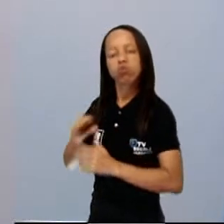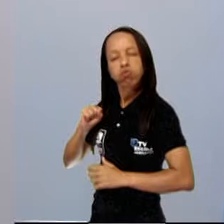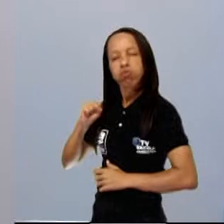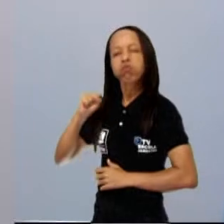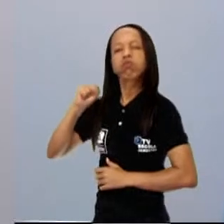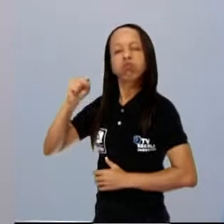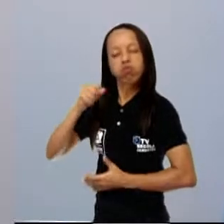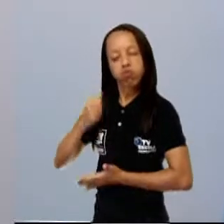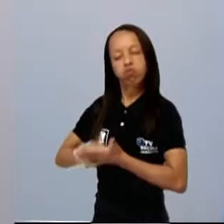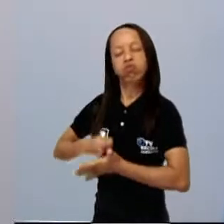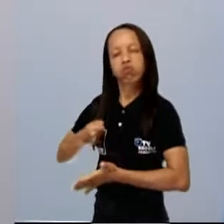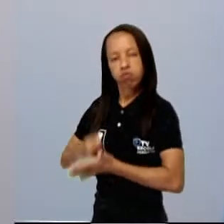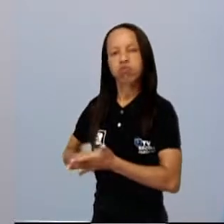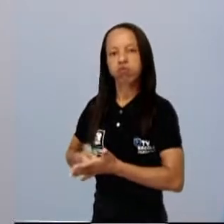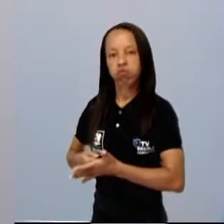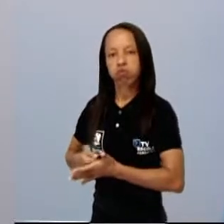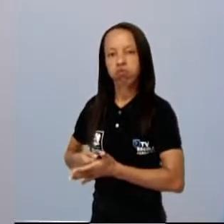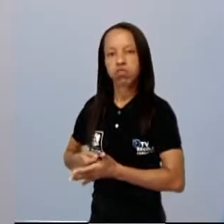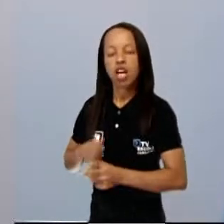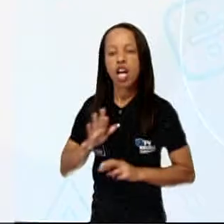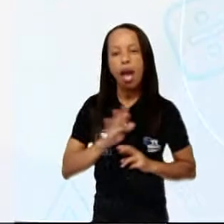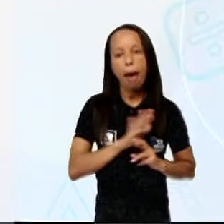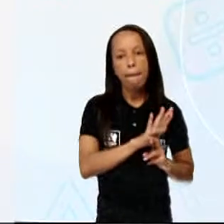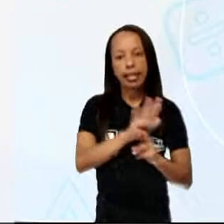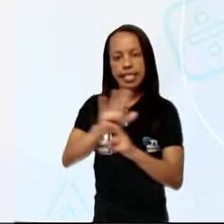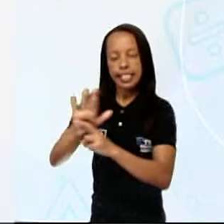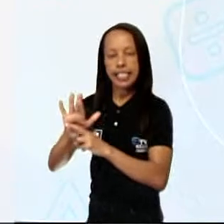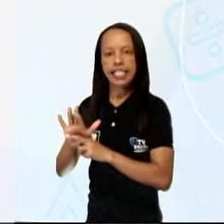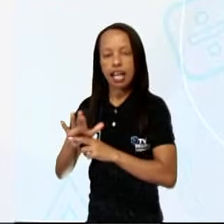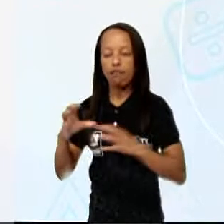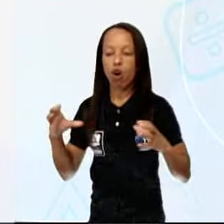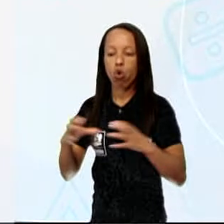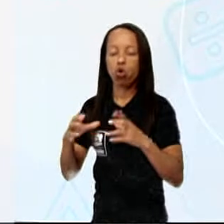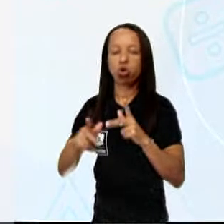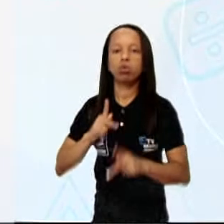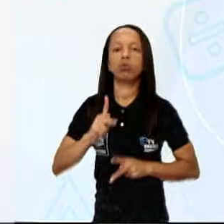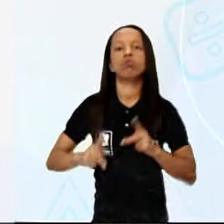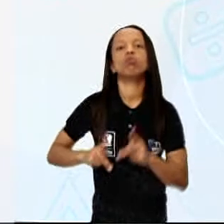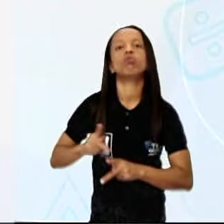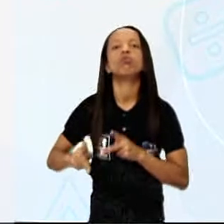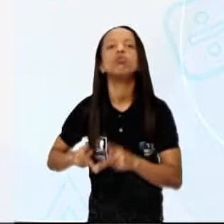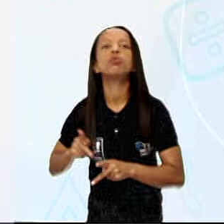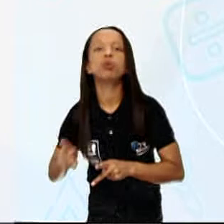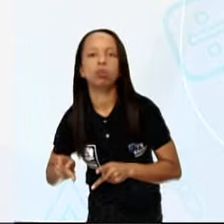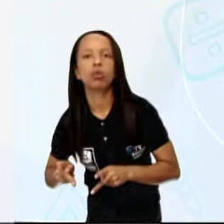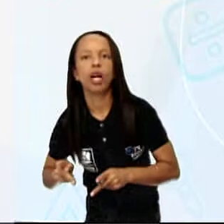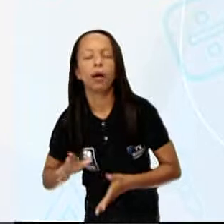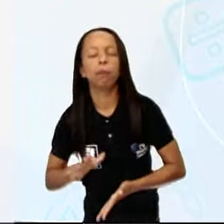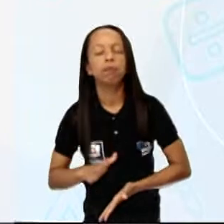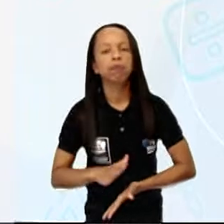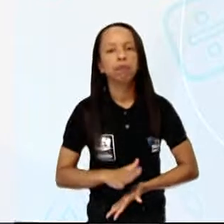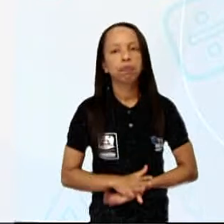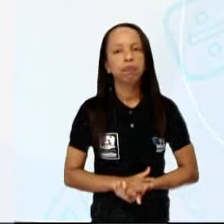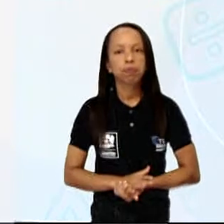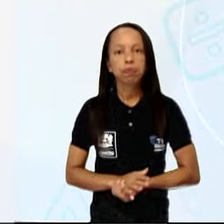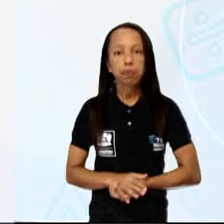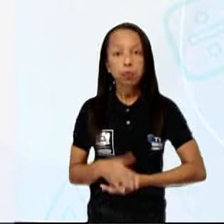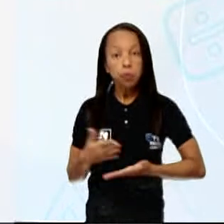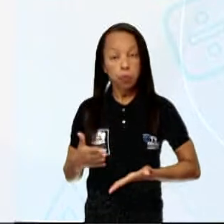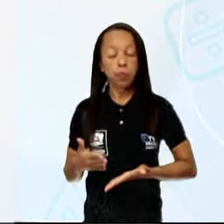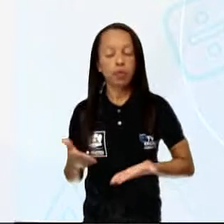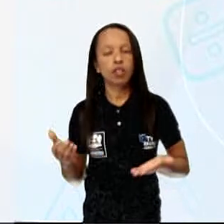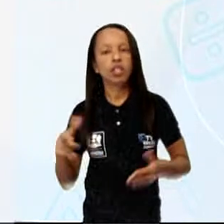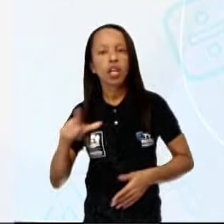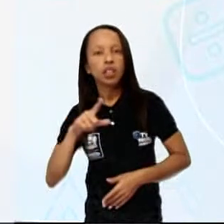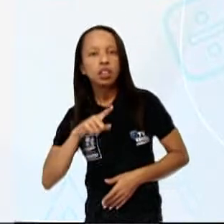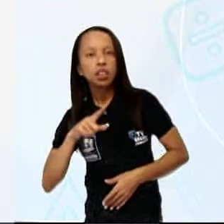certo? Segue aí o slide. Então, a gente vai ter a primeira fase da Assembleia, ou a primeira fase da Revolução Francesa, que é chamada